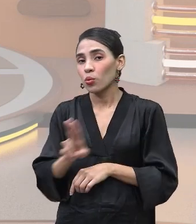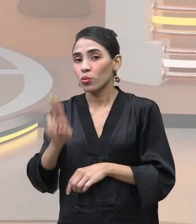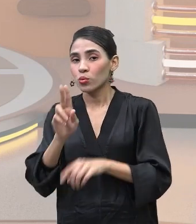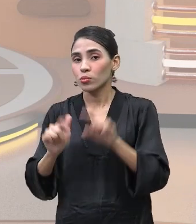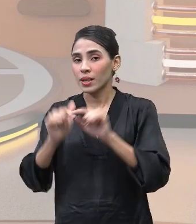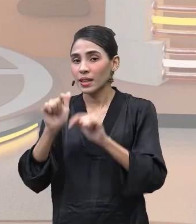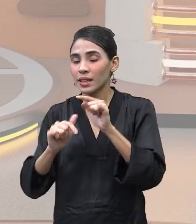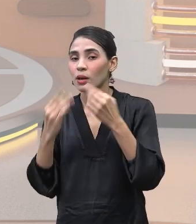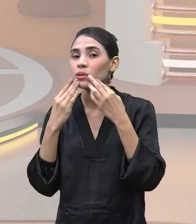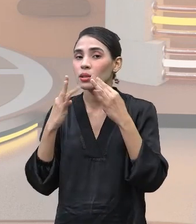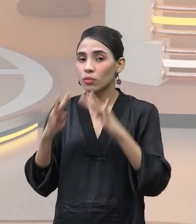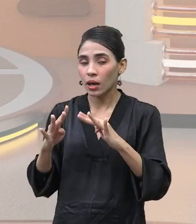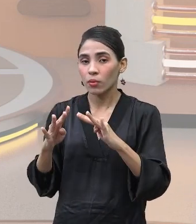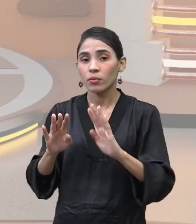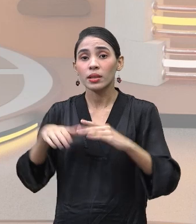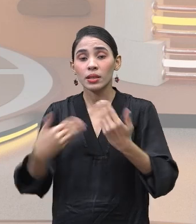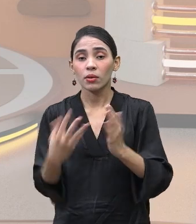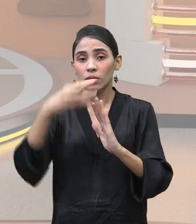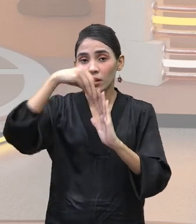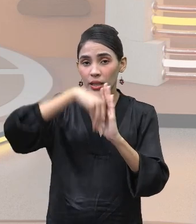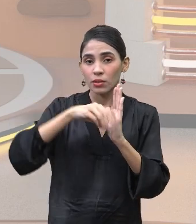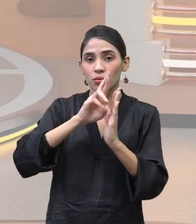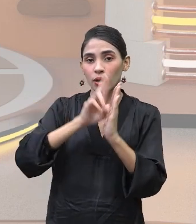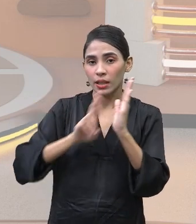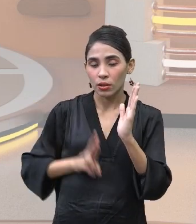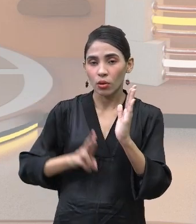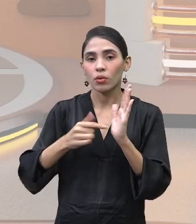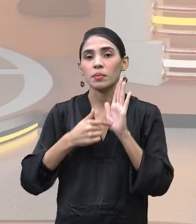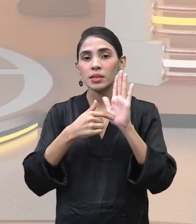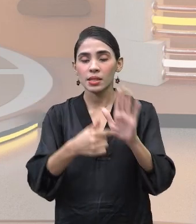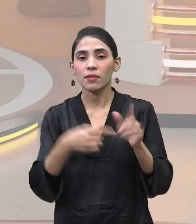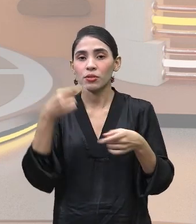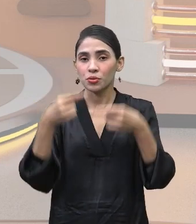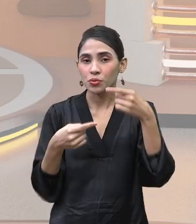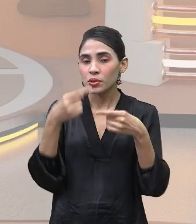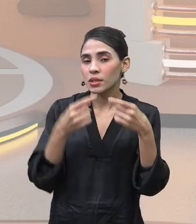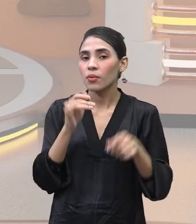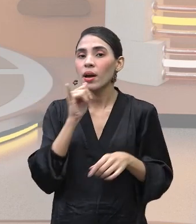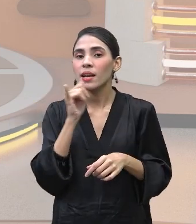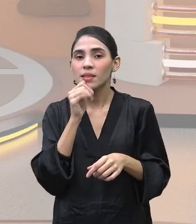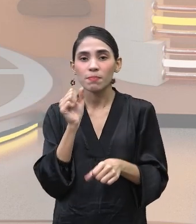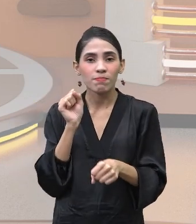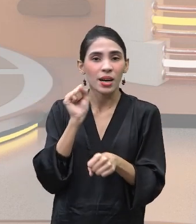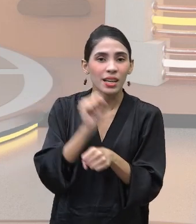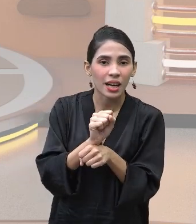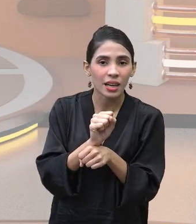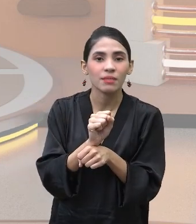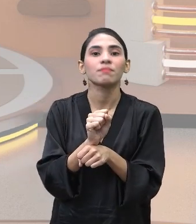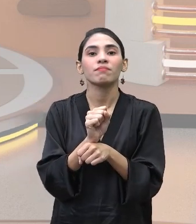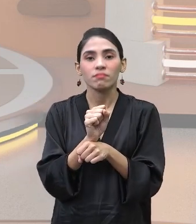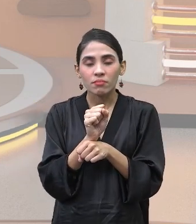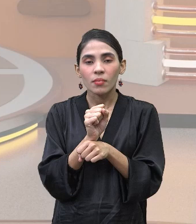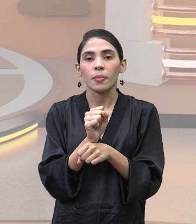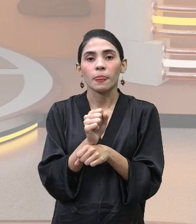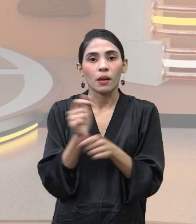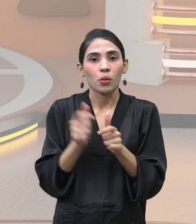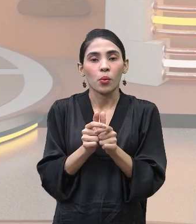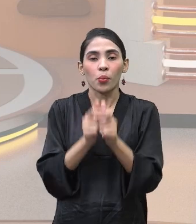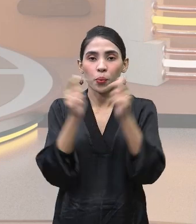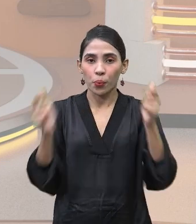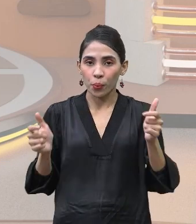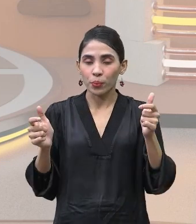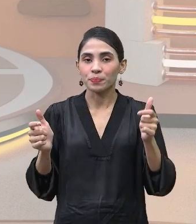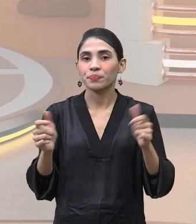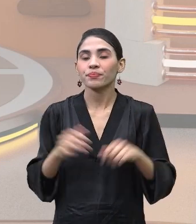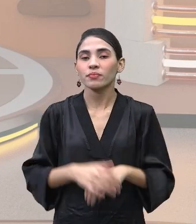a partir desse relatório, eles traziam essa discussão aí sobre a questão de frear o crescimento. E aí também,